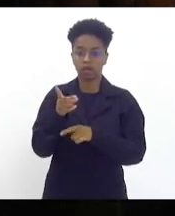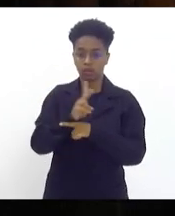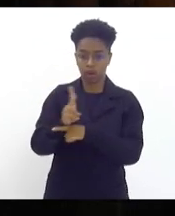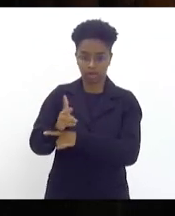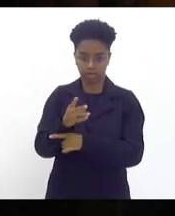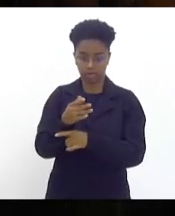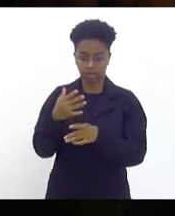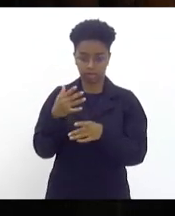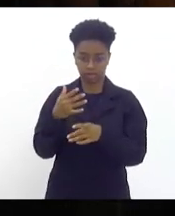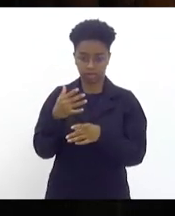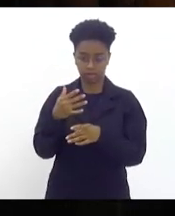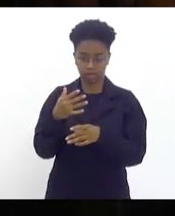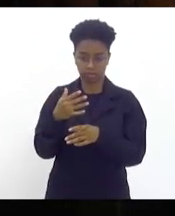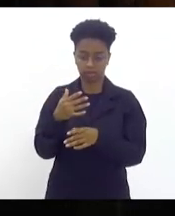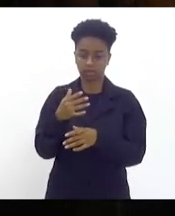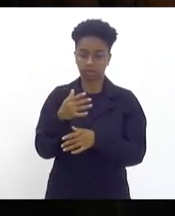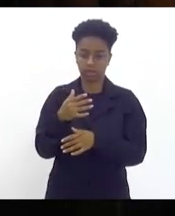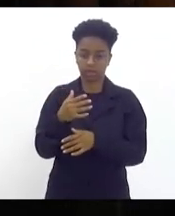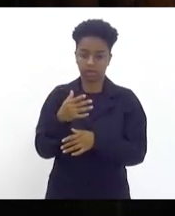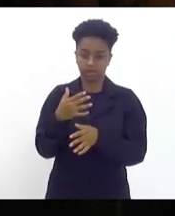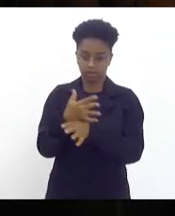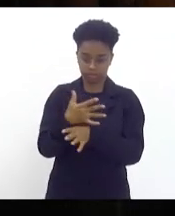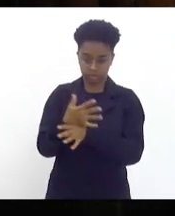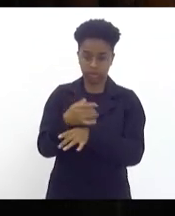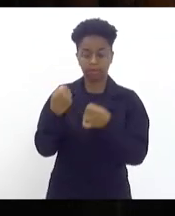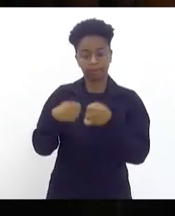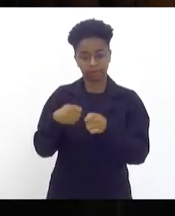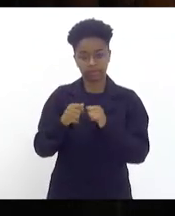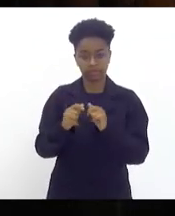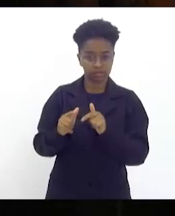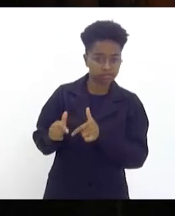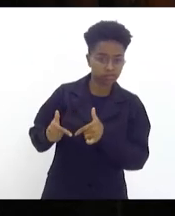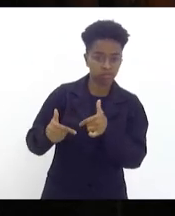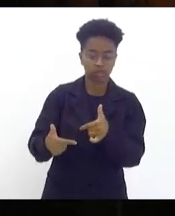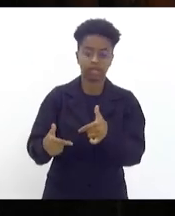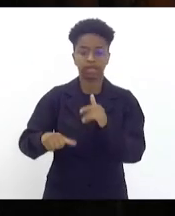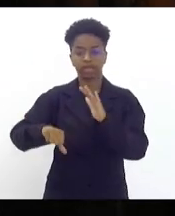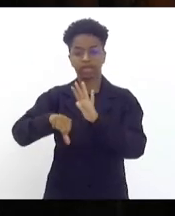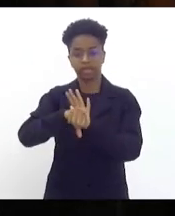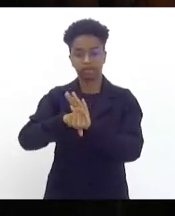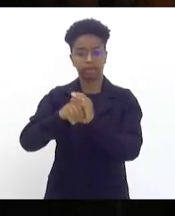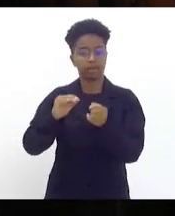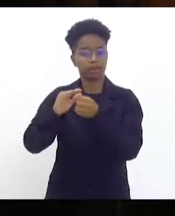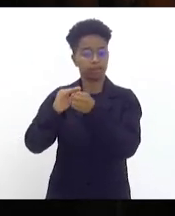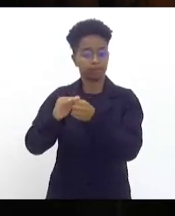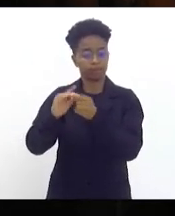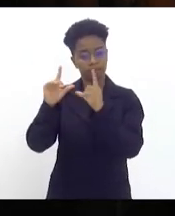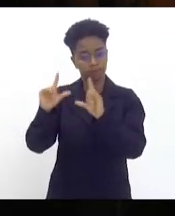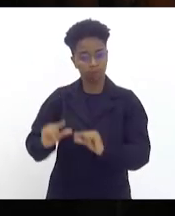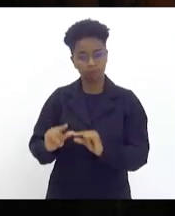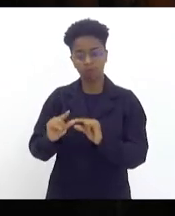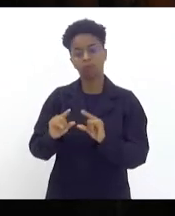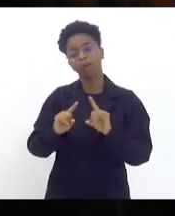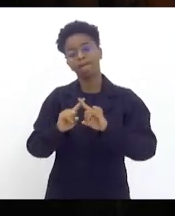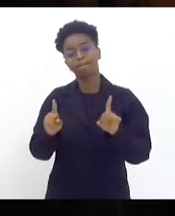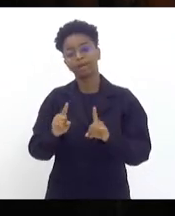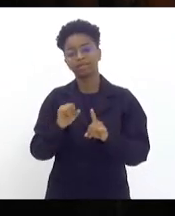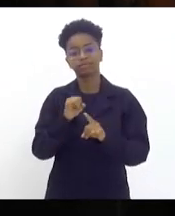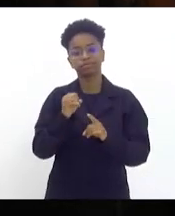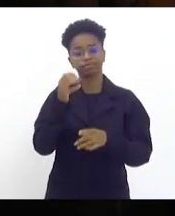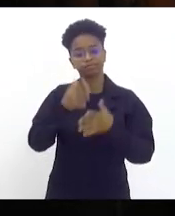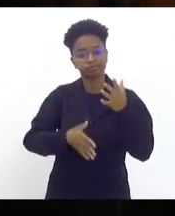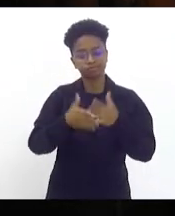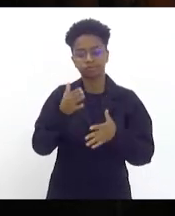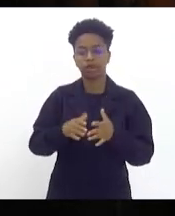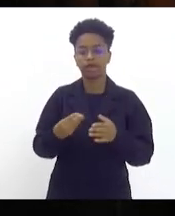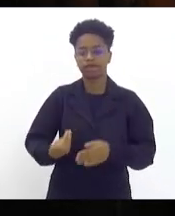sobretudo ao crime de baixo potencial ofensivo mais que atormenta a vida das pessoas do cidadão de